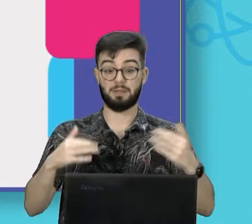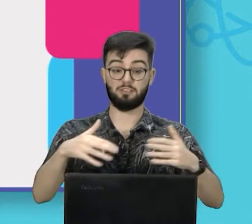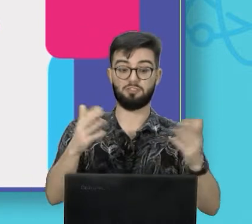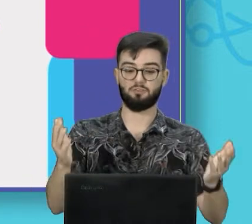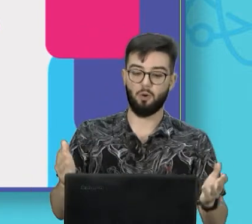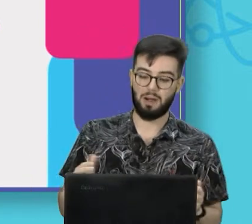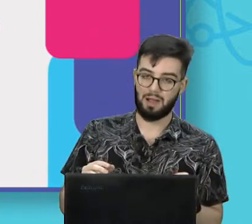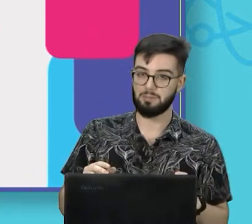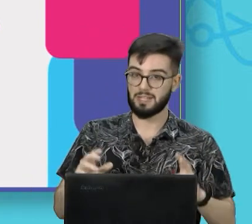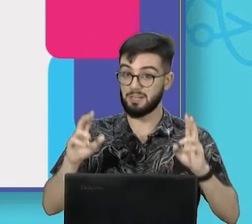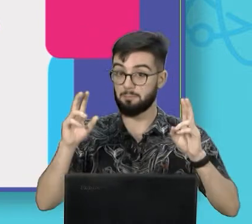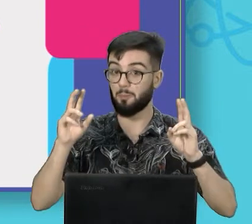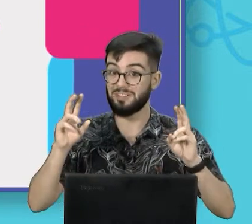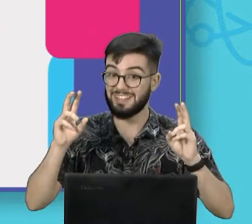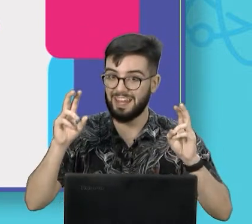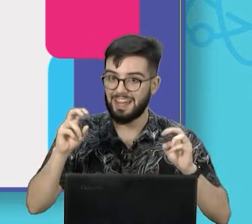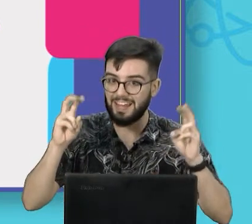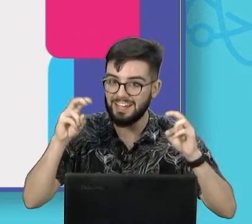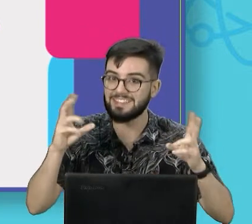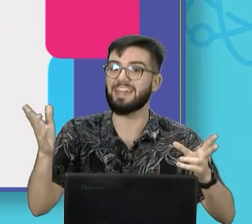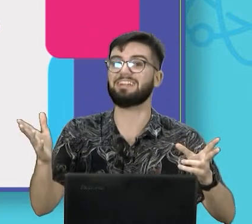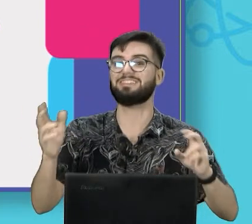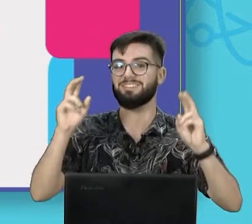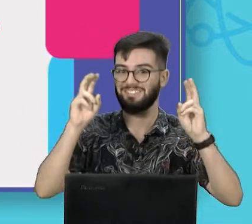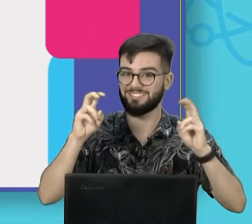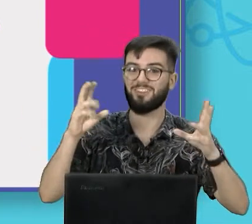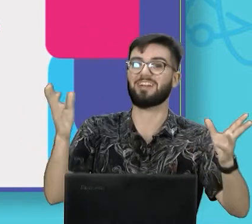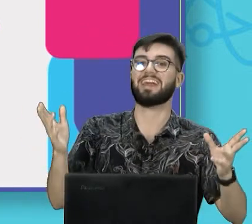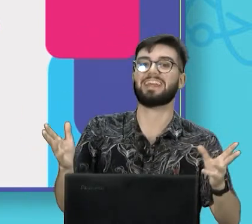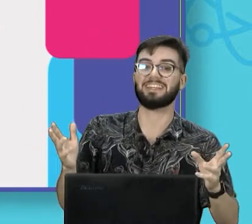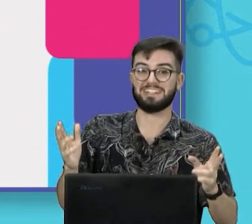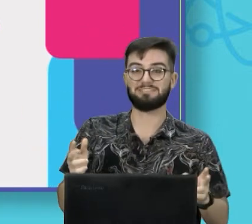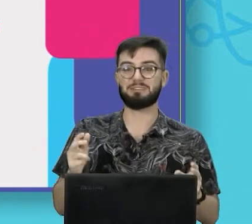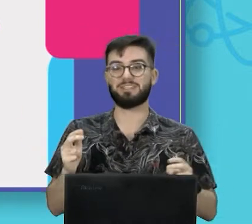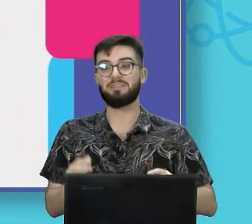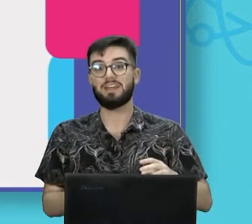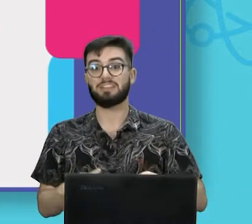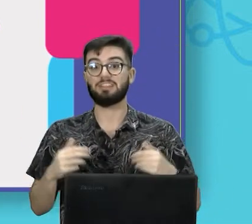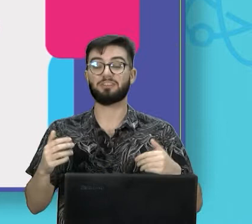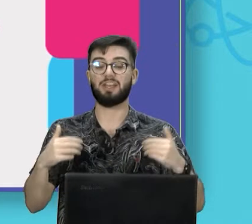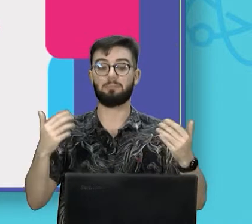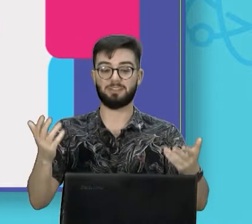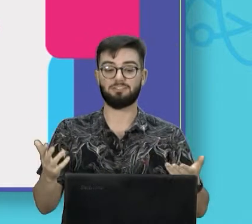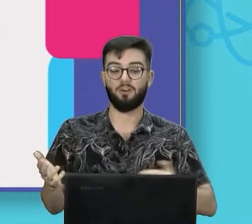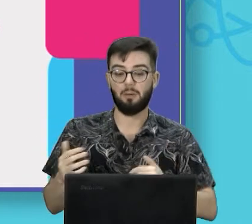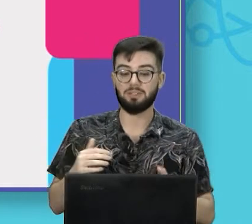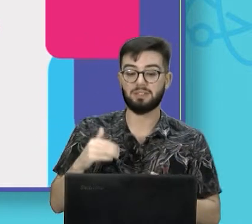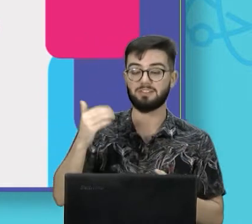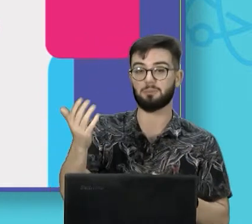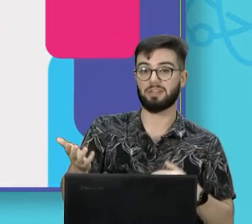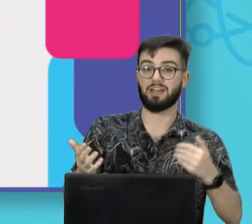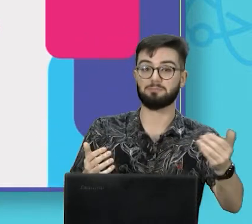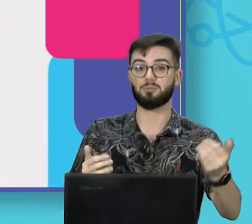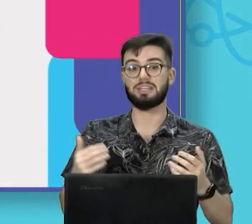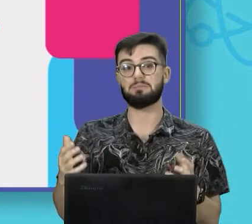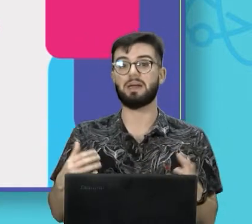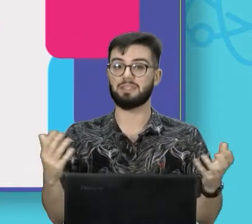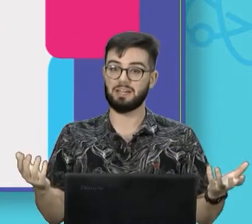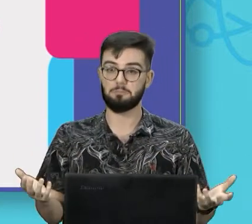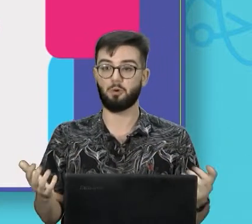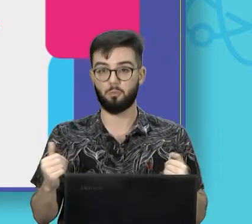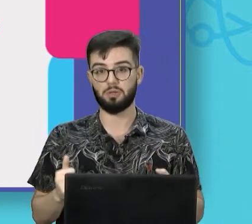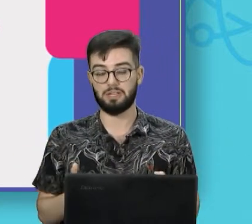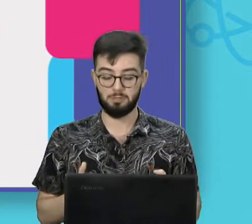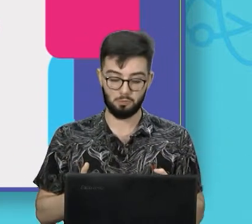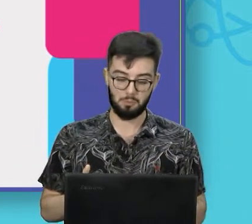não é ser preso de forma arbitrária pelo menos em tese coloque-as aspernet se não será preso de forma verduras e poderá responder